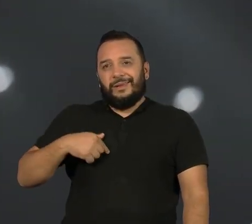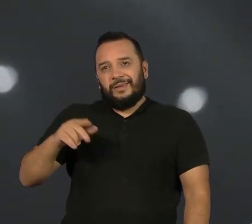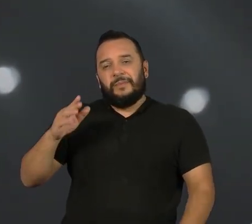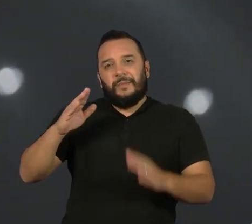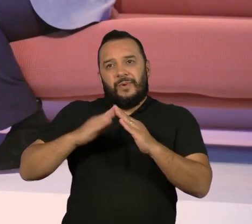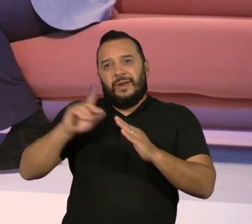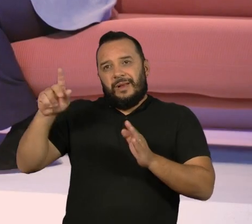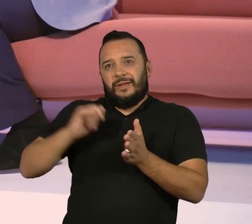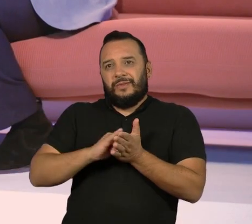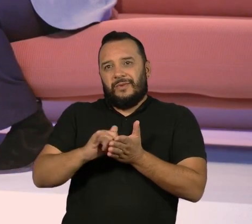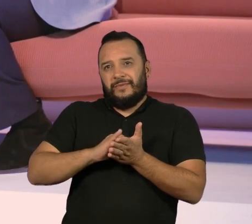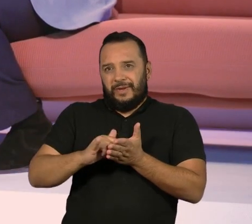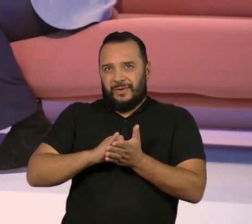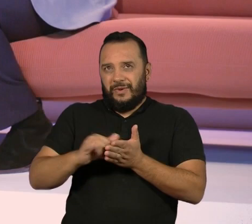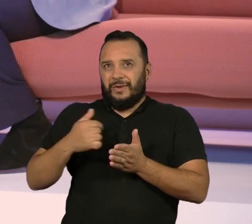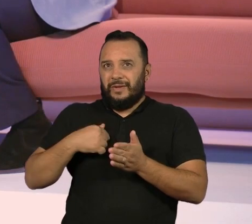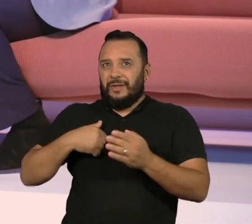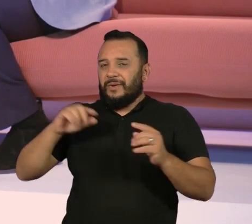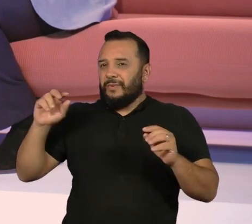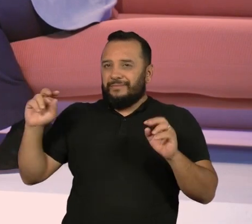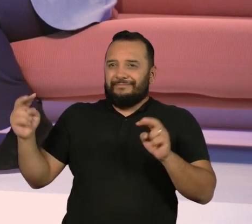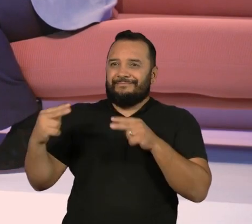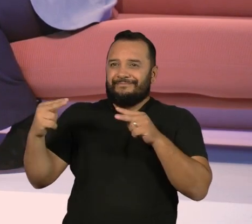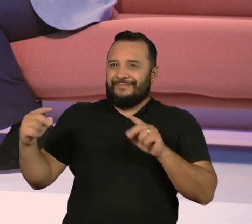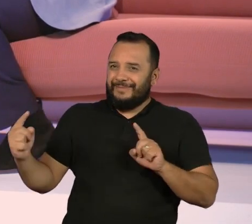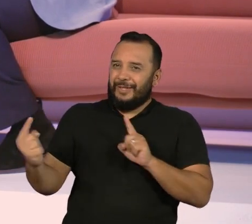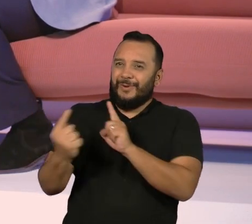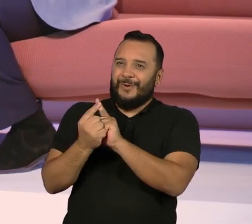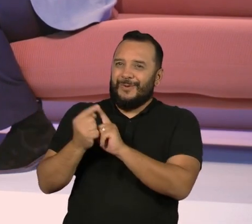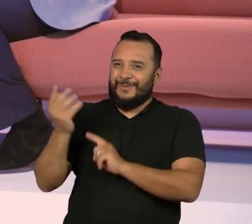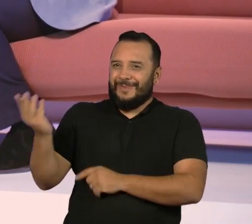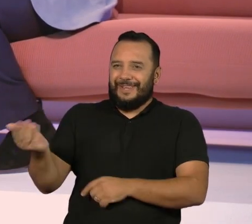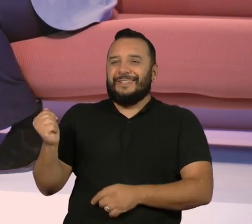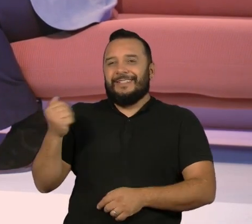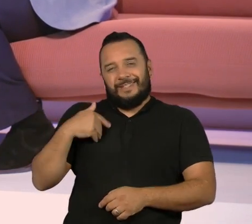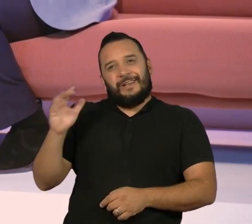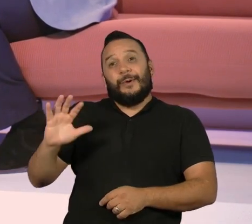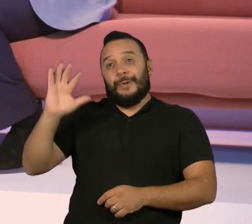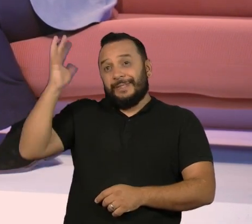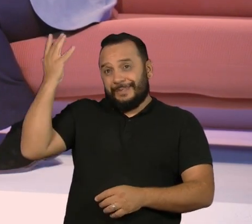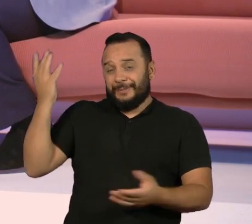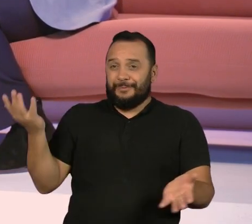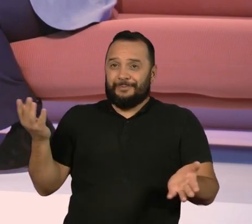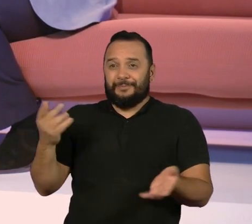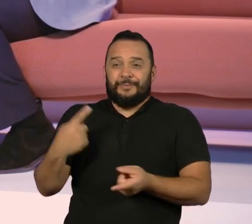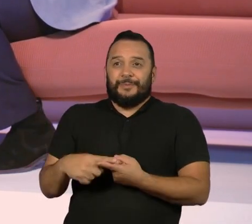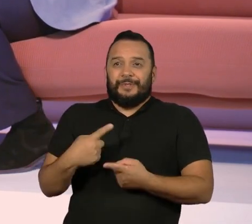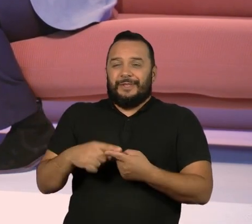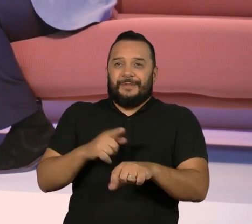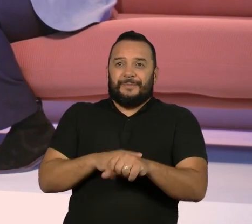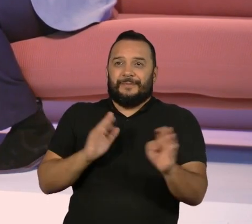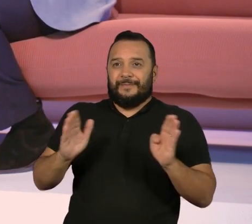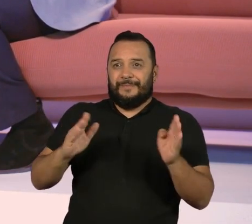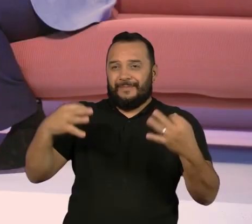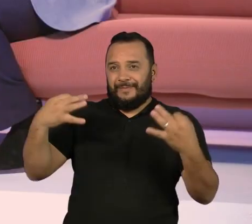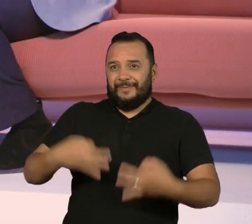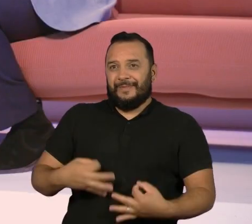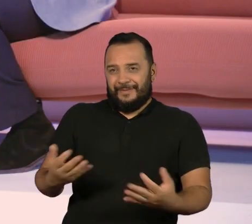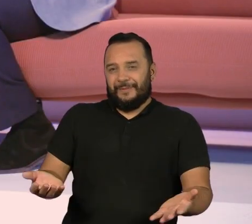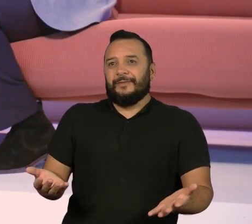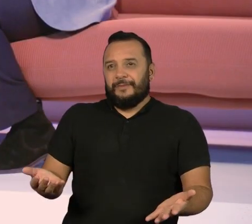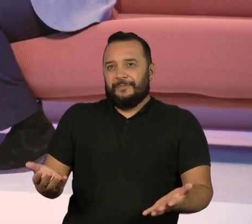Nova York e um encontro, assim, daquelas coisas que tem que acontecer, porque estava no momento certo, na hora